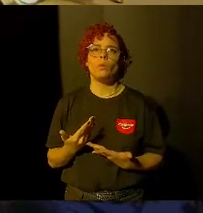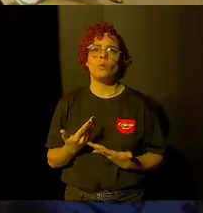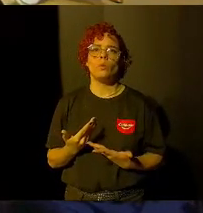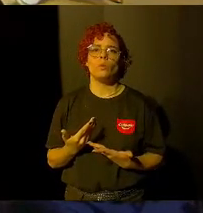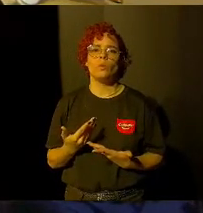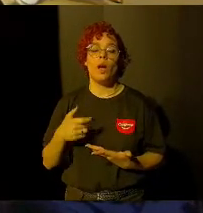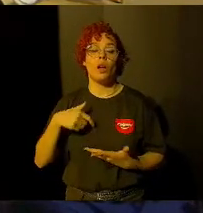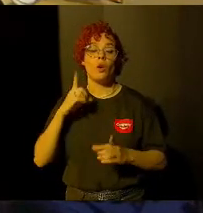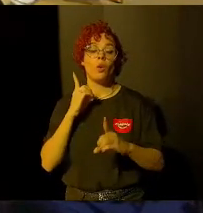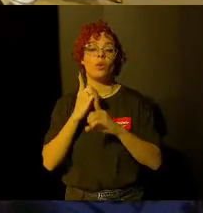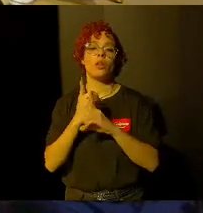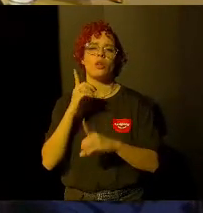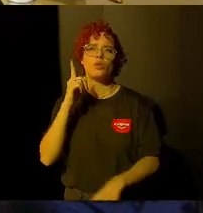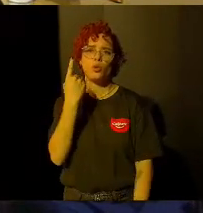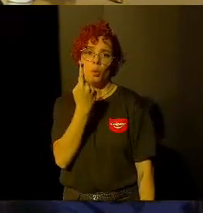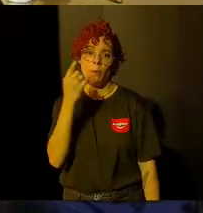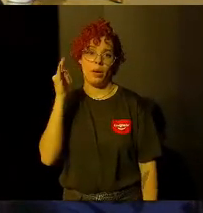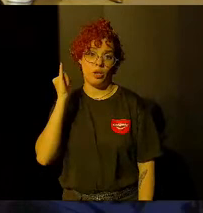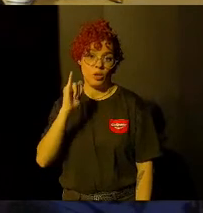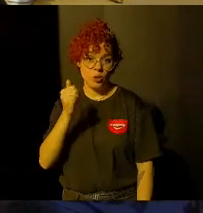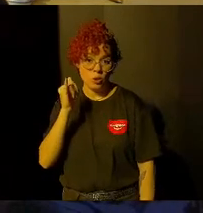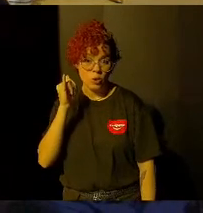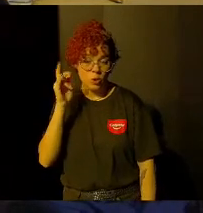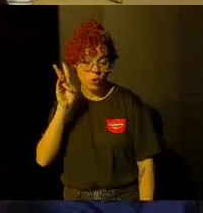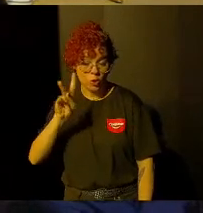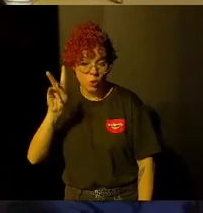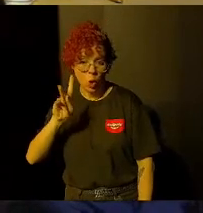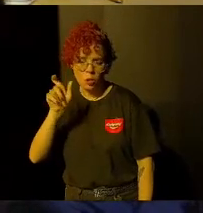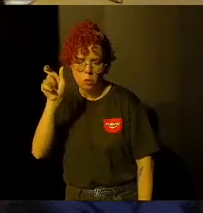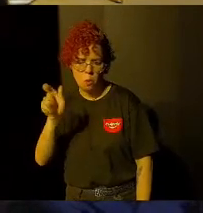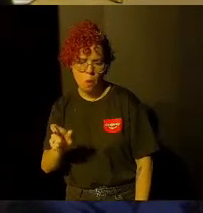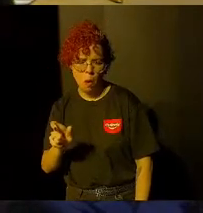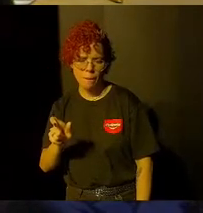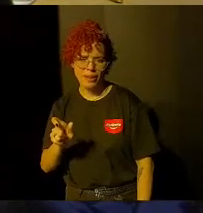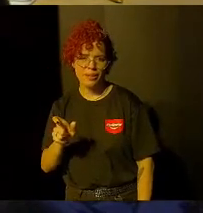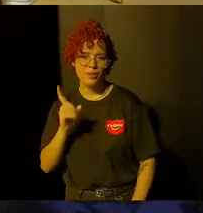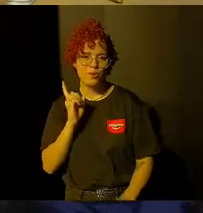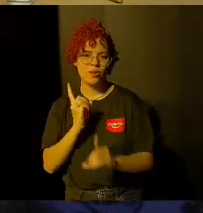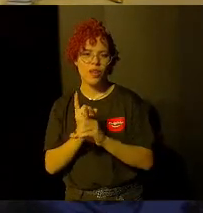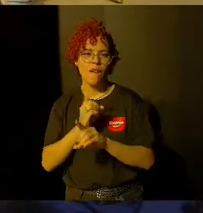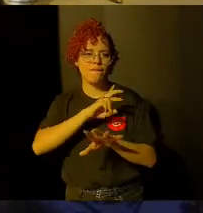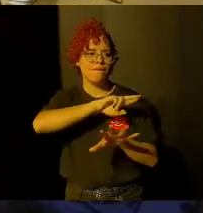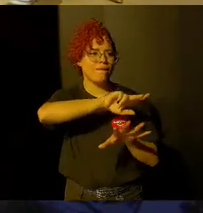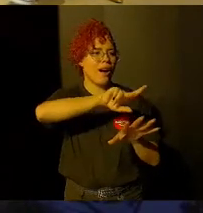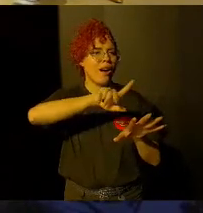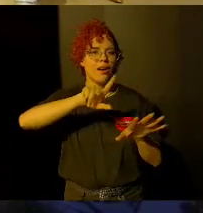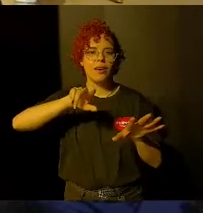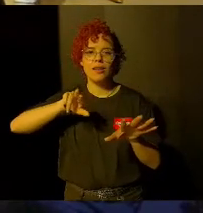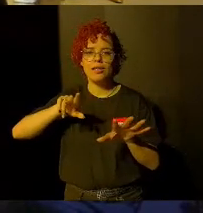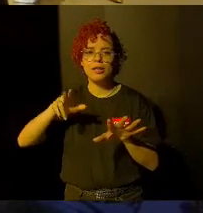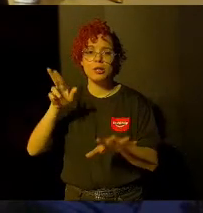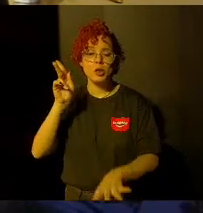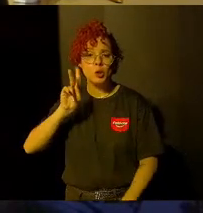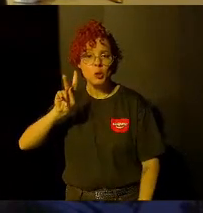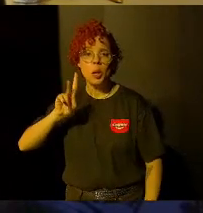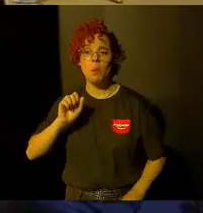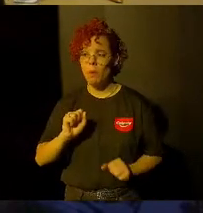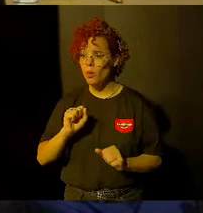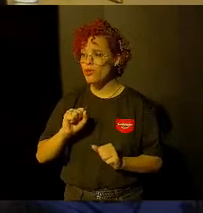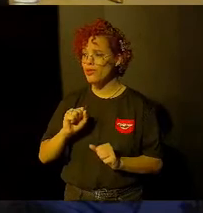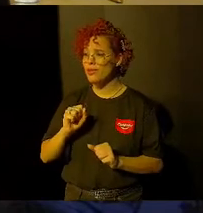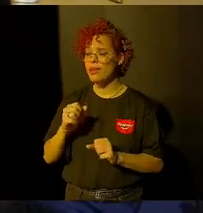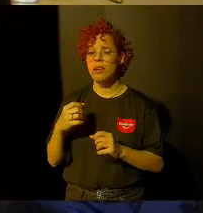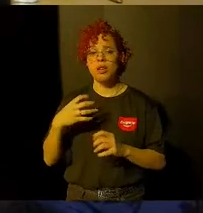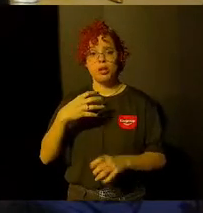numa história numa história de um homem várias histórias que se cruzam ali e que poderiam ser história de várias